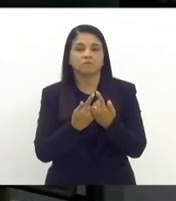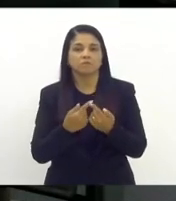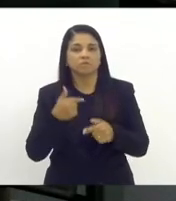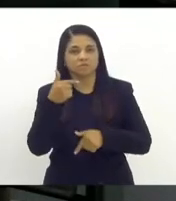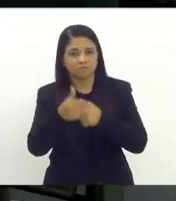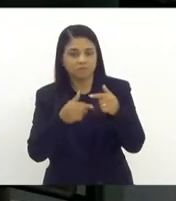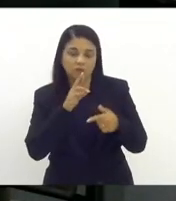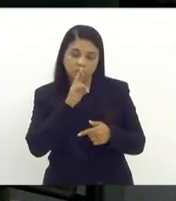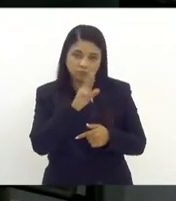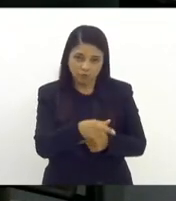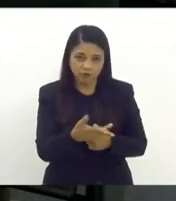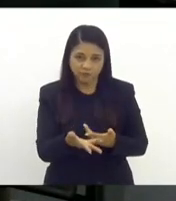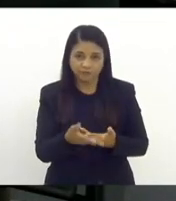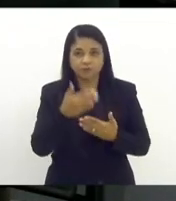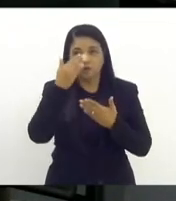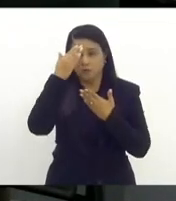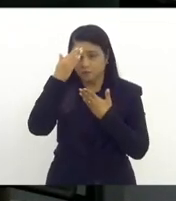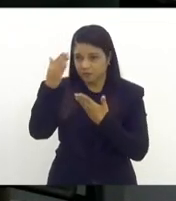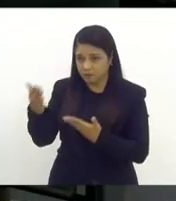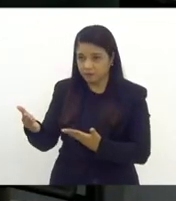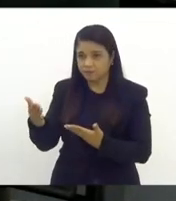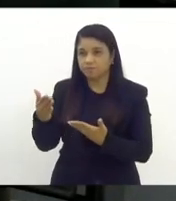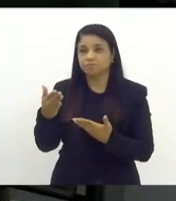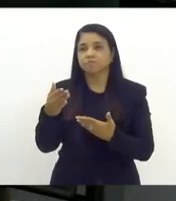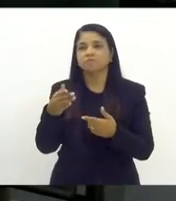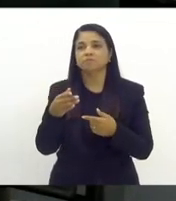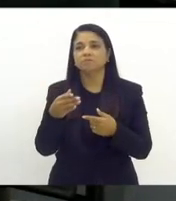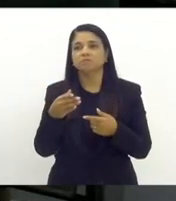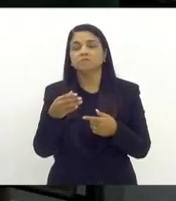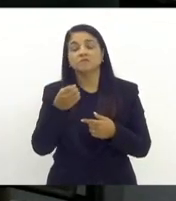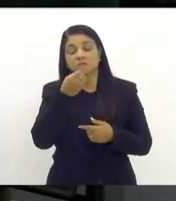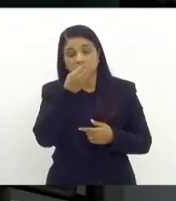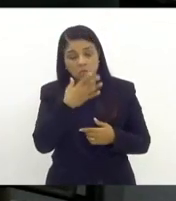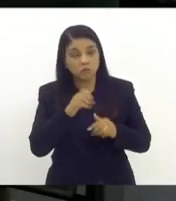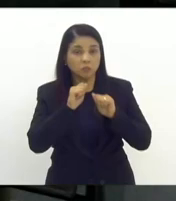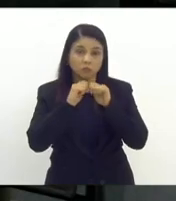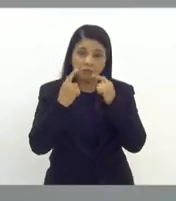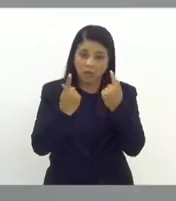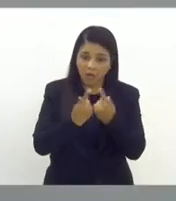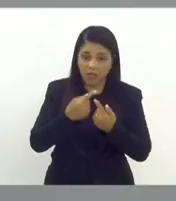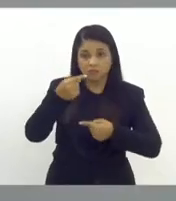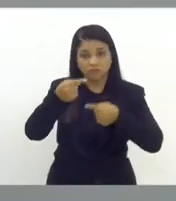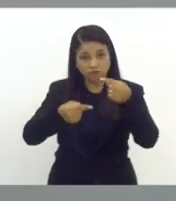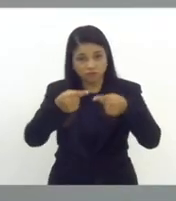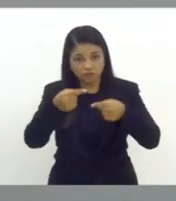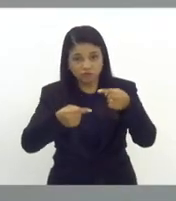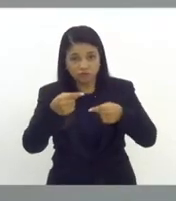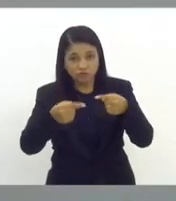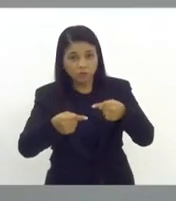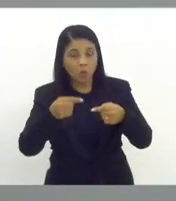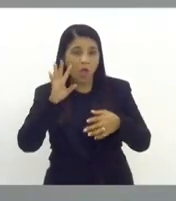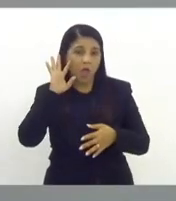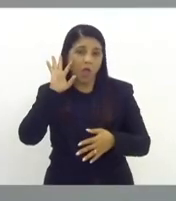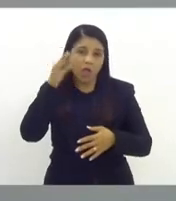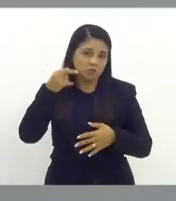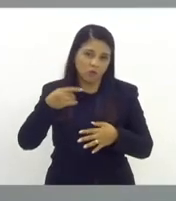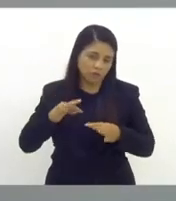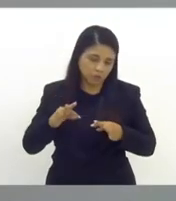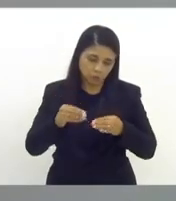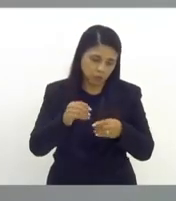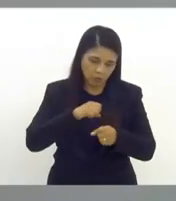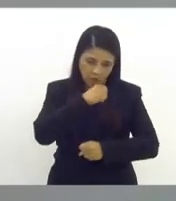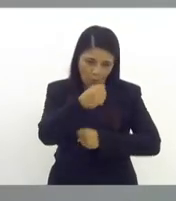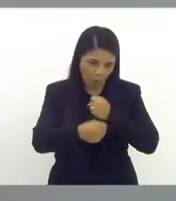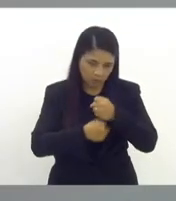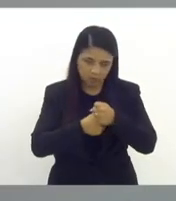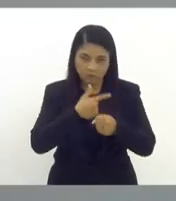muito obrigada isso vai se tornar aqui para casa uma discussão quer dizer não se resolve até 2024